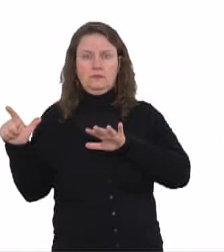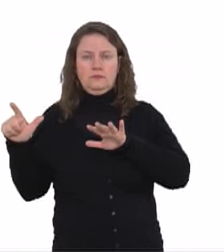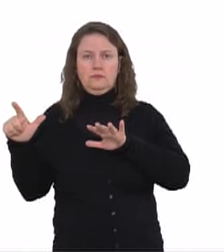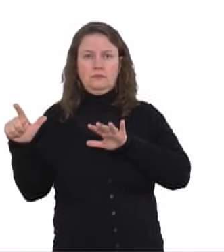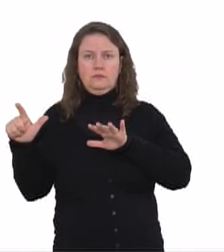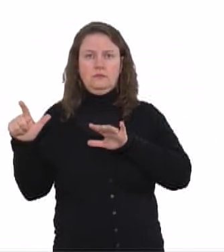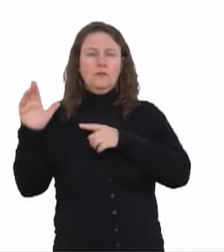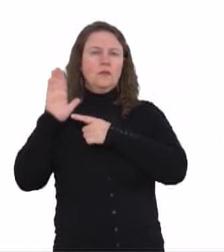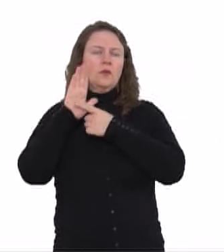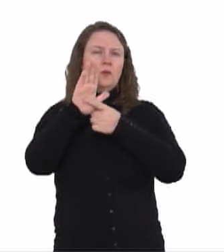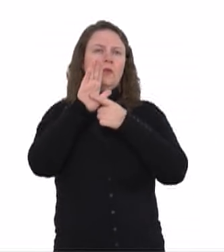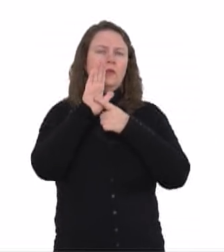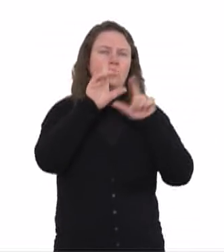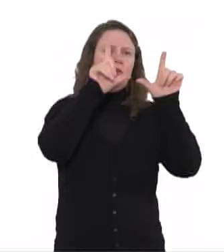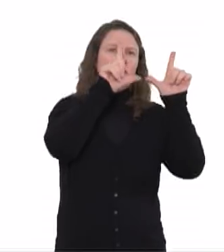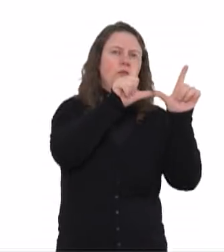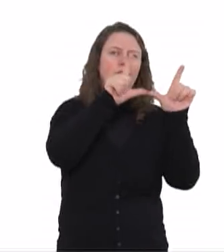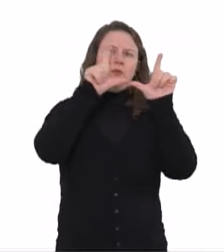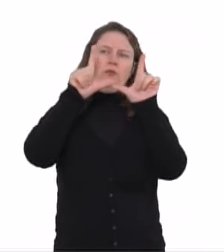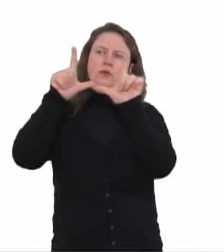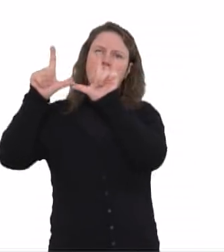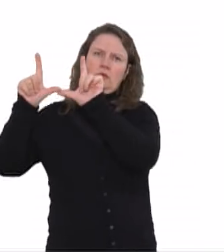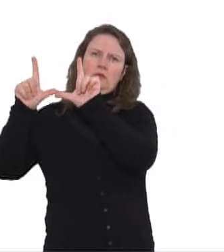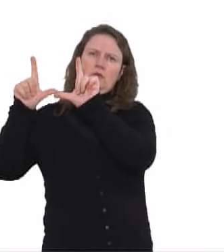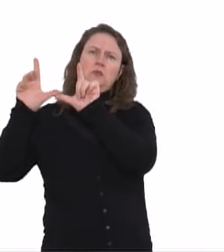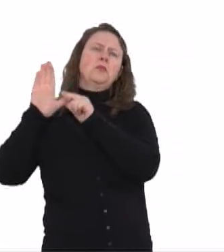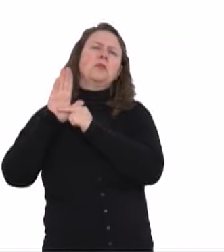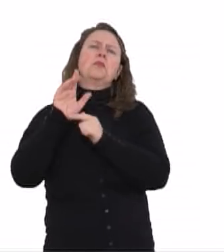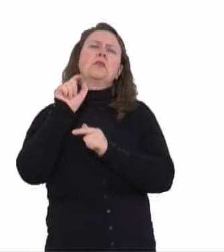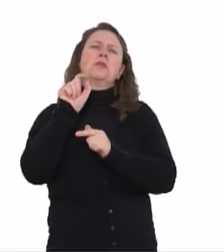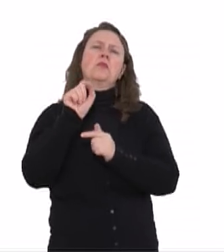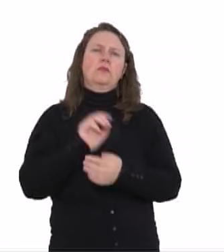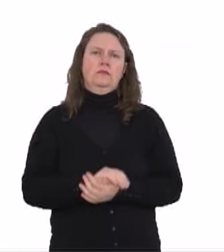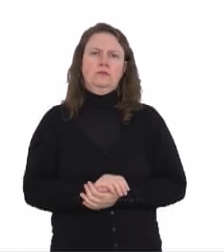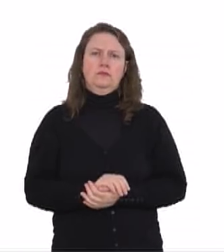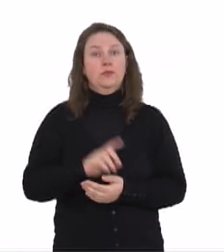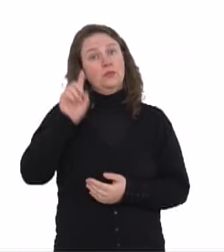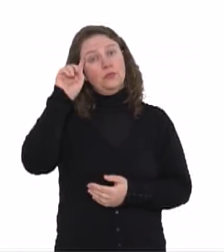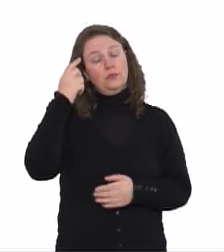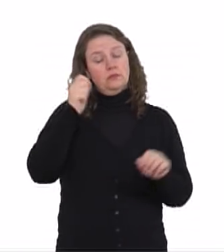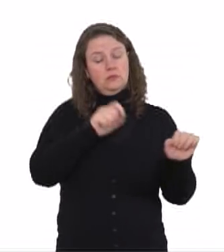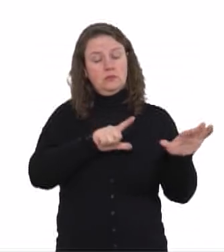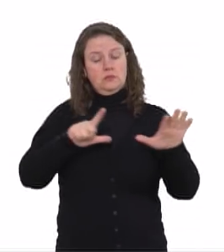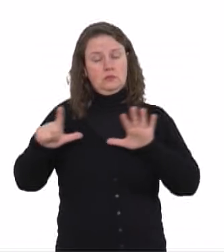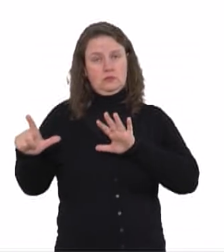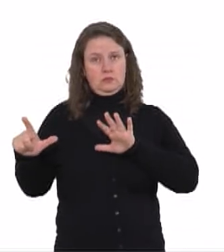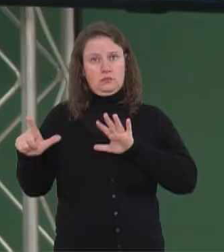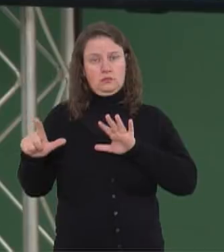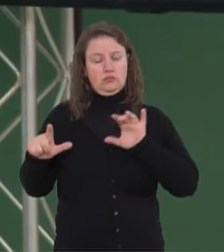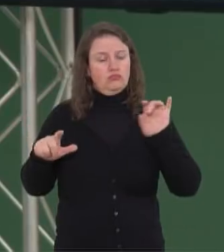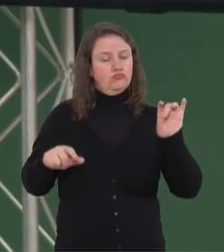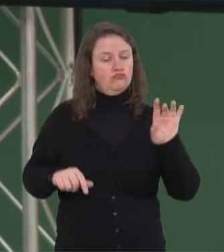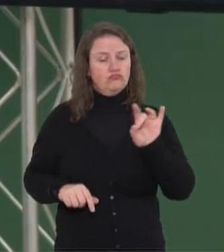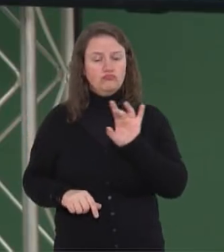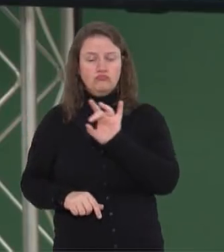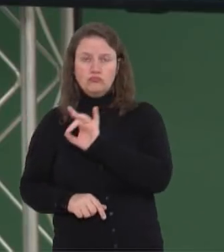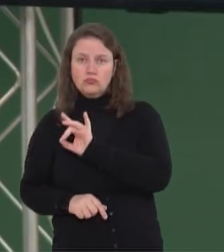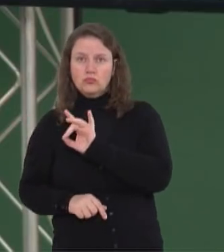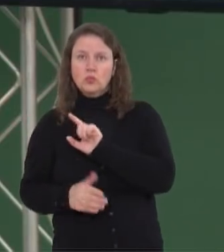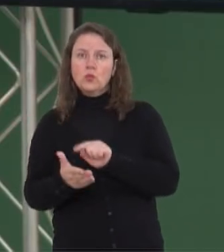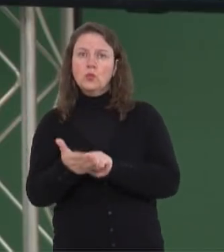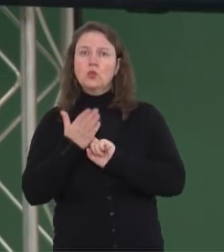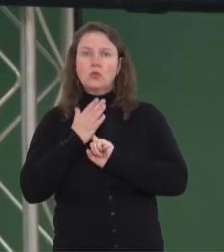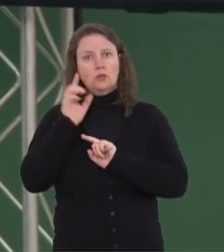sendo mencionados nessas três chargezinhas? Quais são os dias? Cada um deles está trazendo um dia para